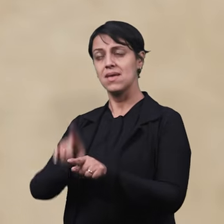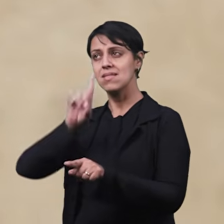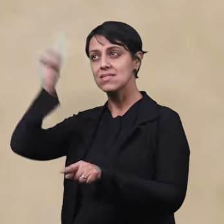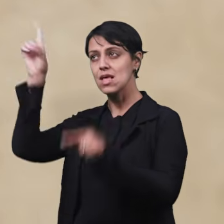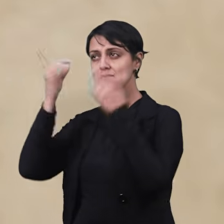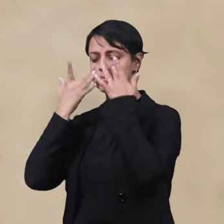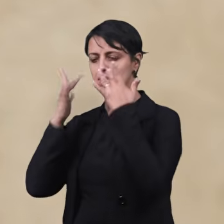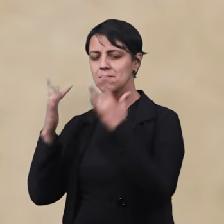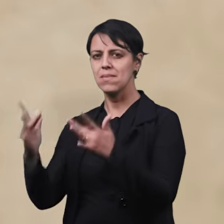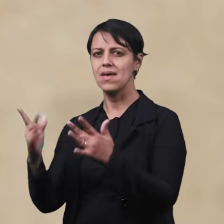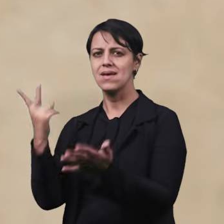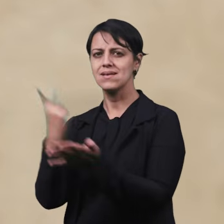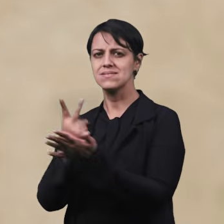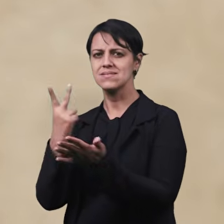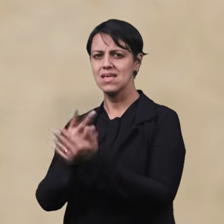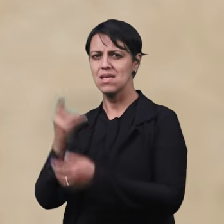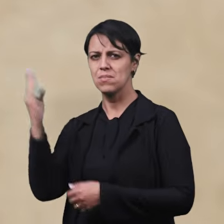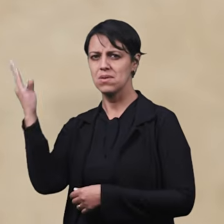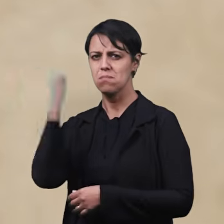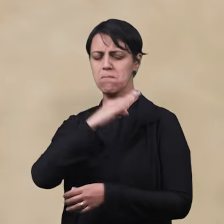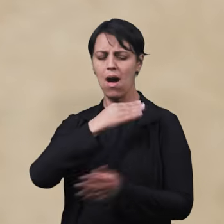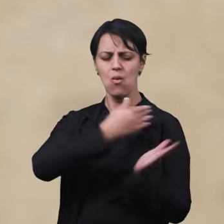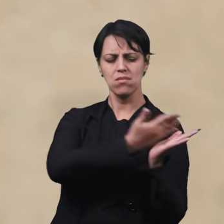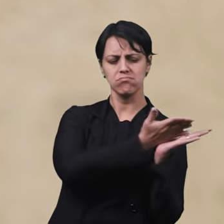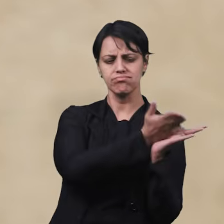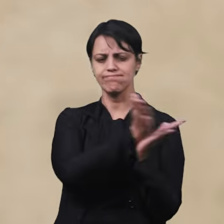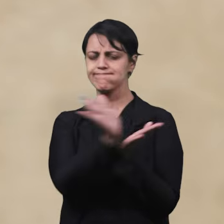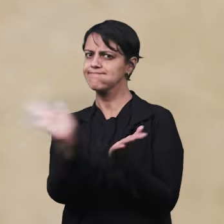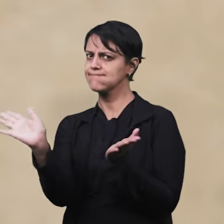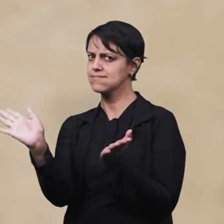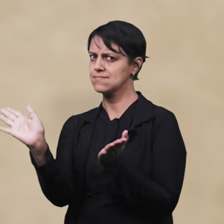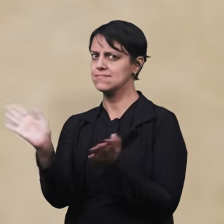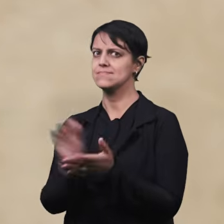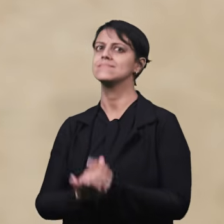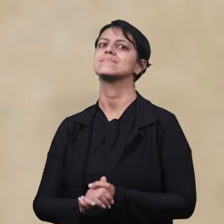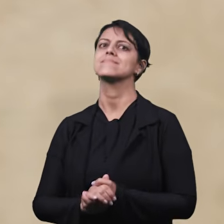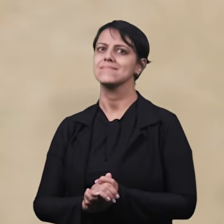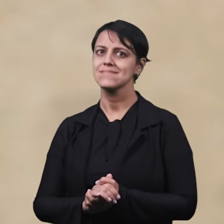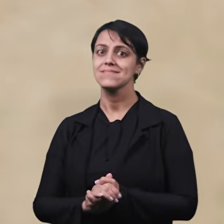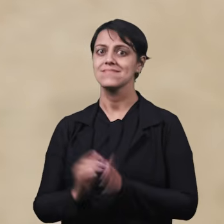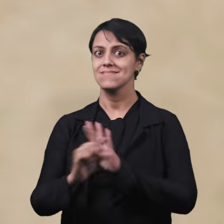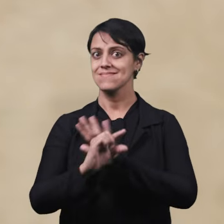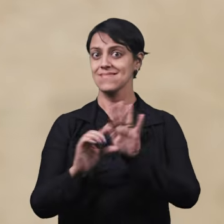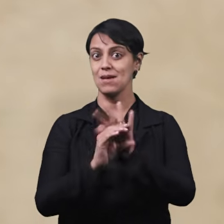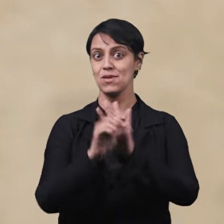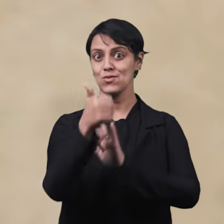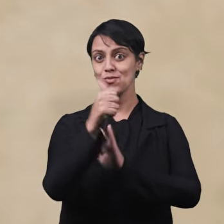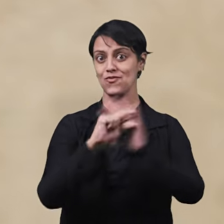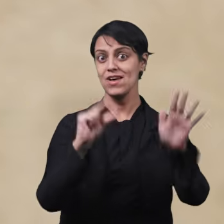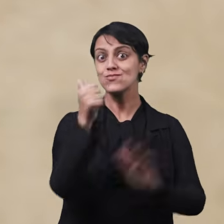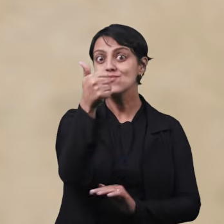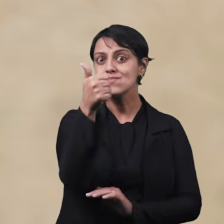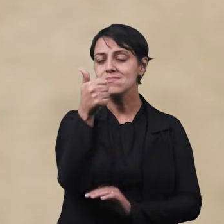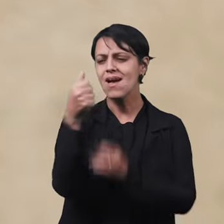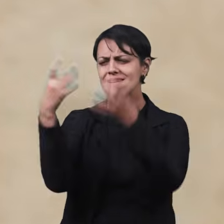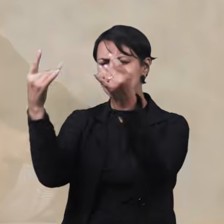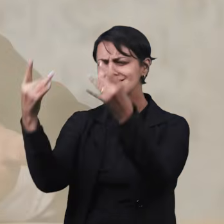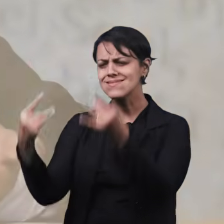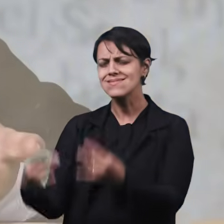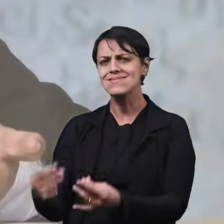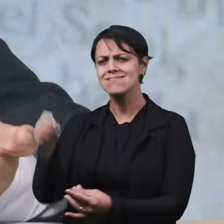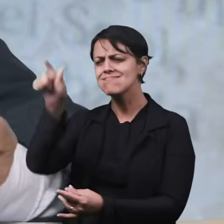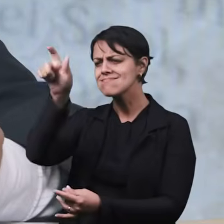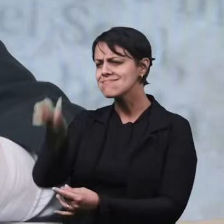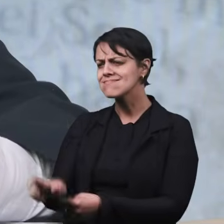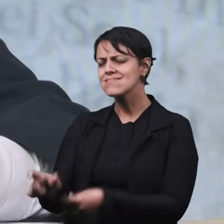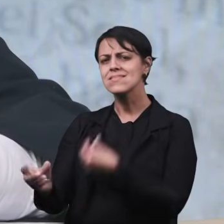e desviava-se do mal. Jó capítulo 1, verso 1. Jó né? capítulo Primeiro 1, verso versículo. 1 é o começo. O começo é a descrição deste